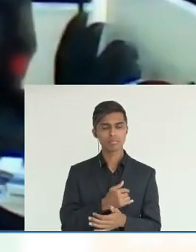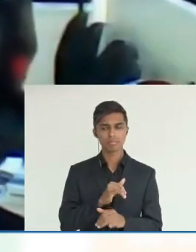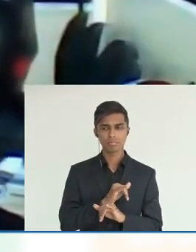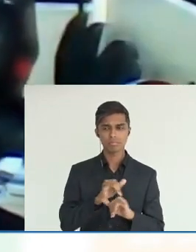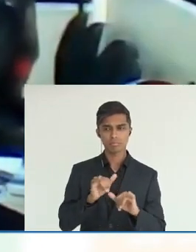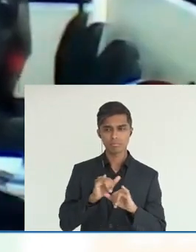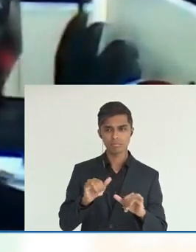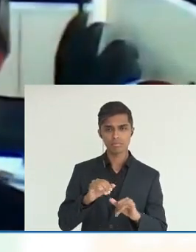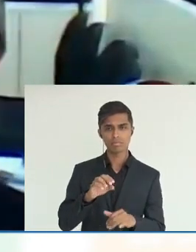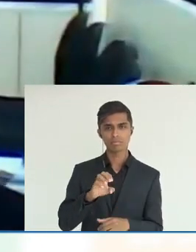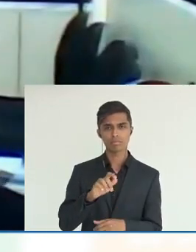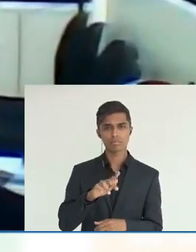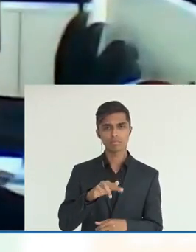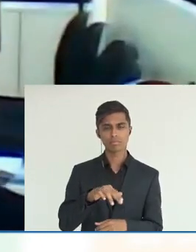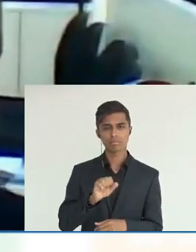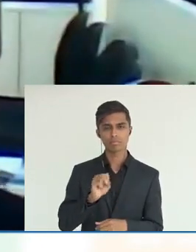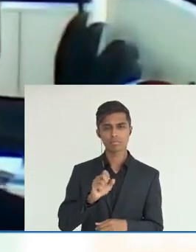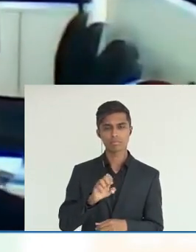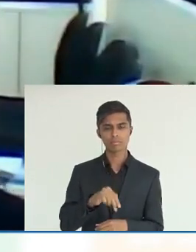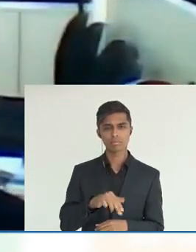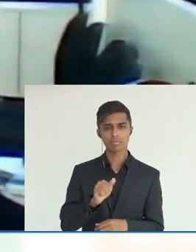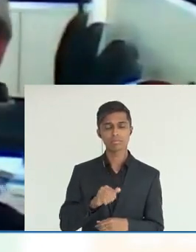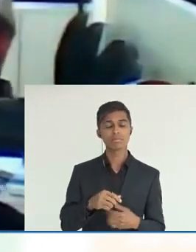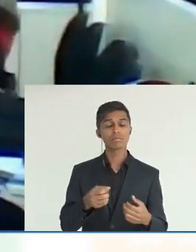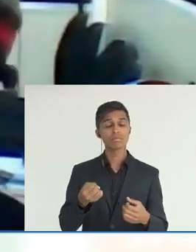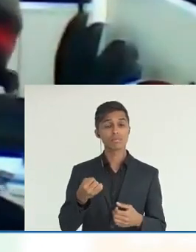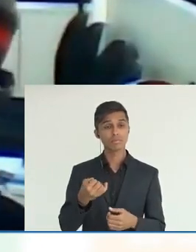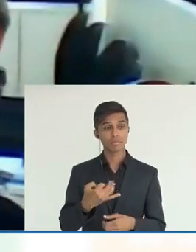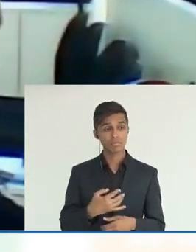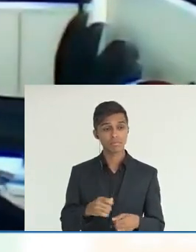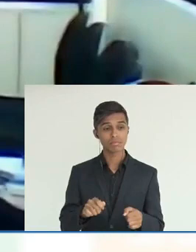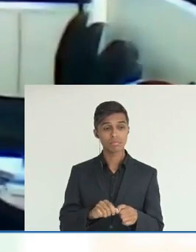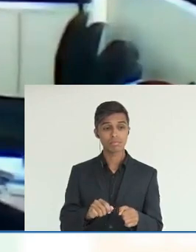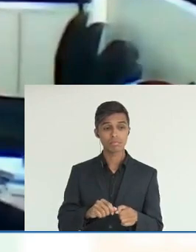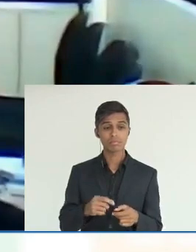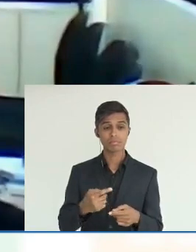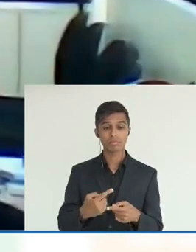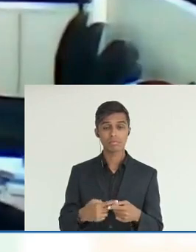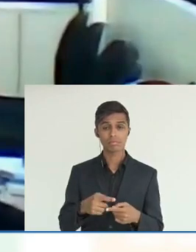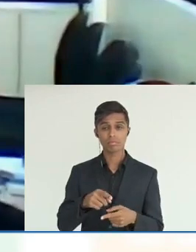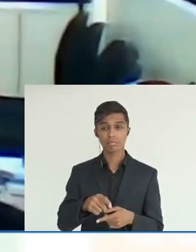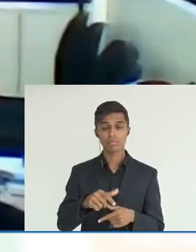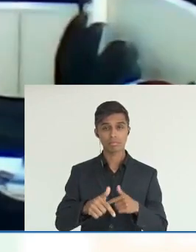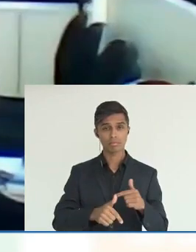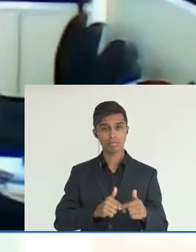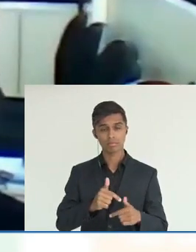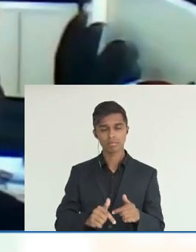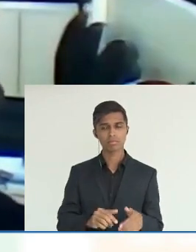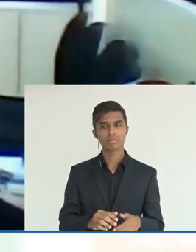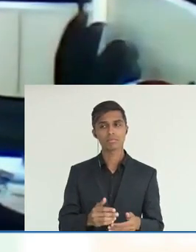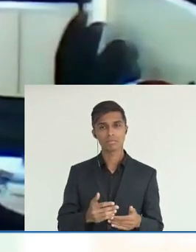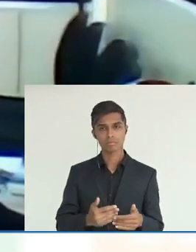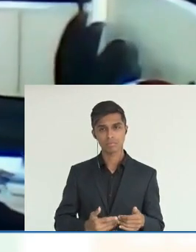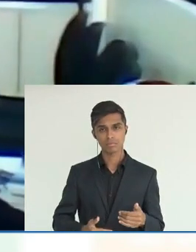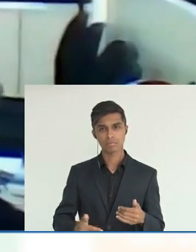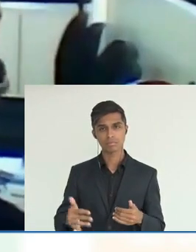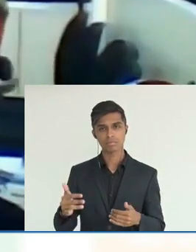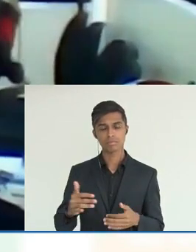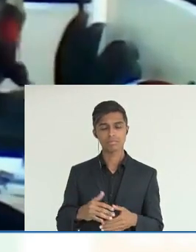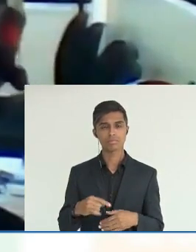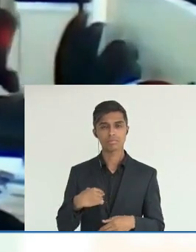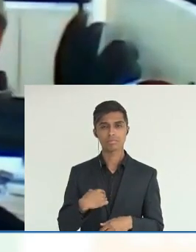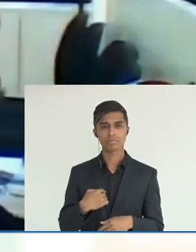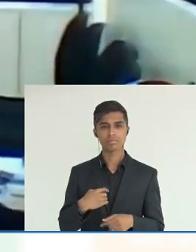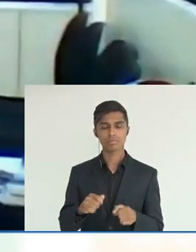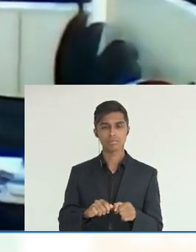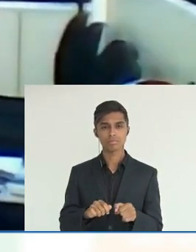intoxicação exógena e quantas notificações estão sendo realizadas por esses serviços, né? A partir daí, eu